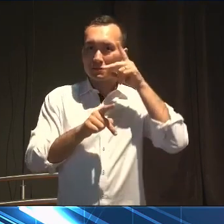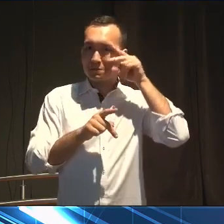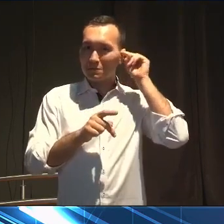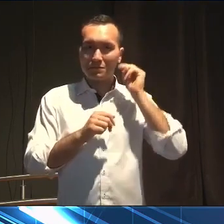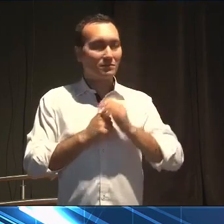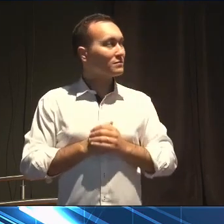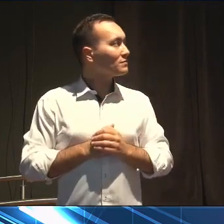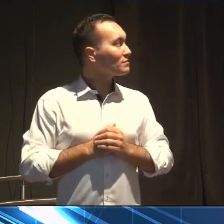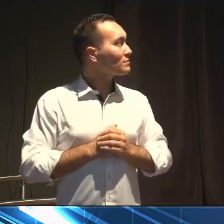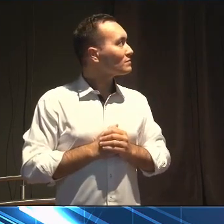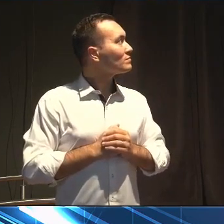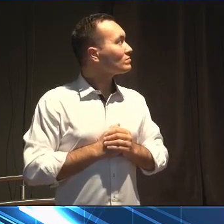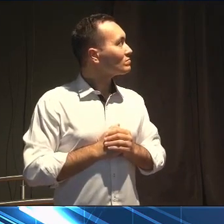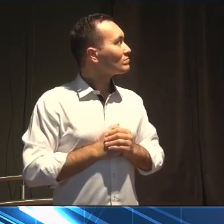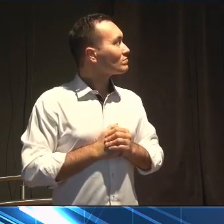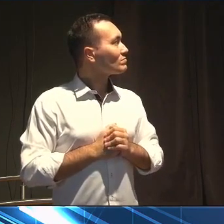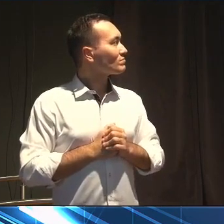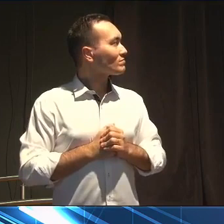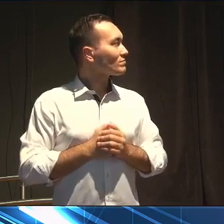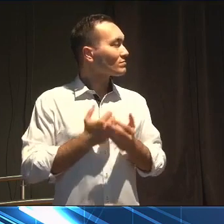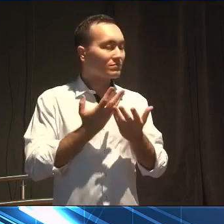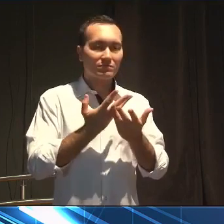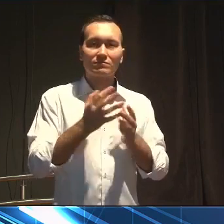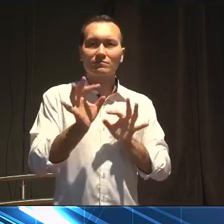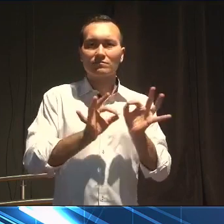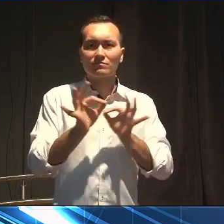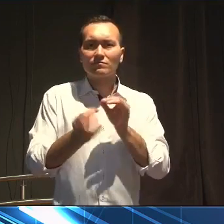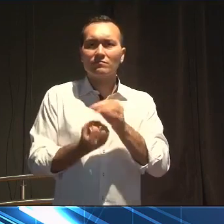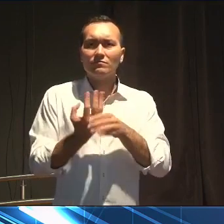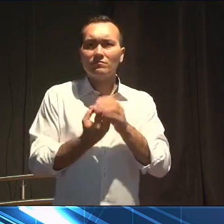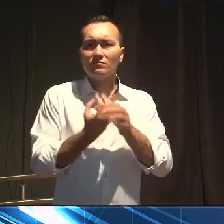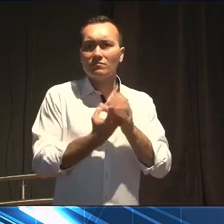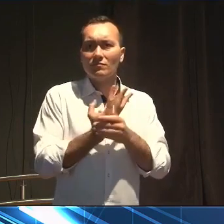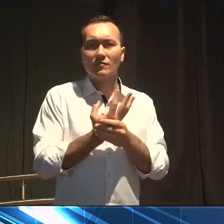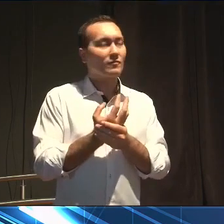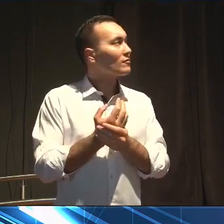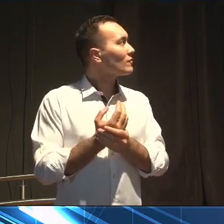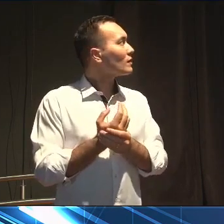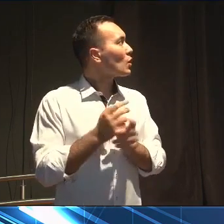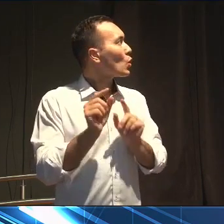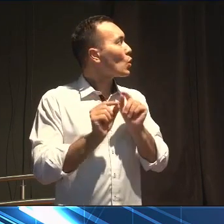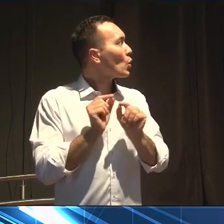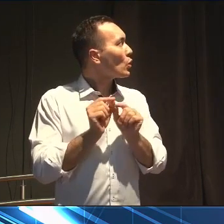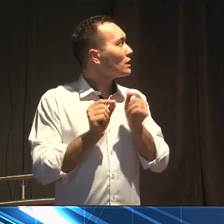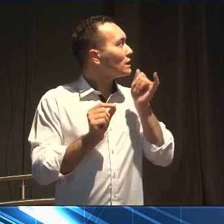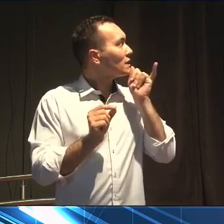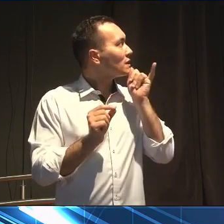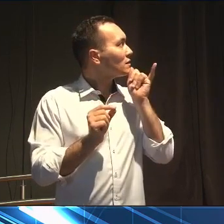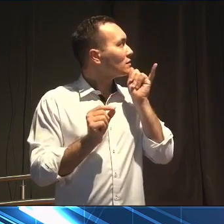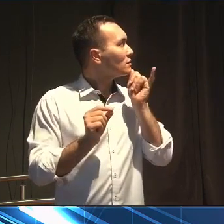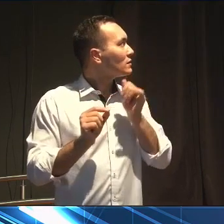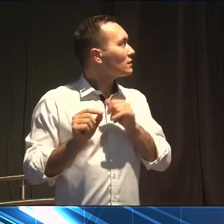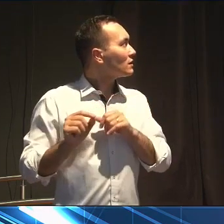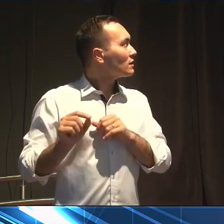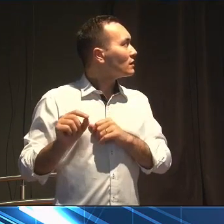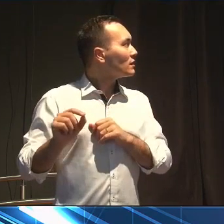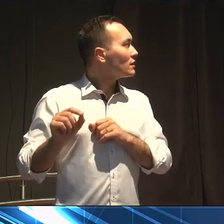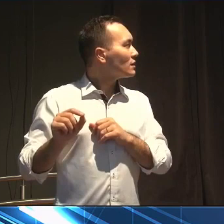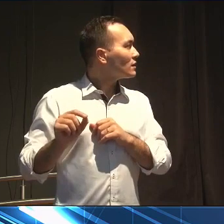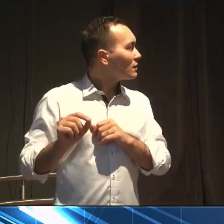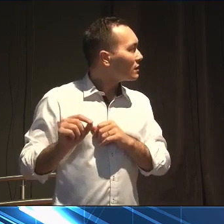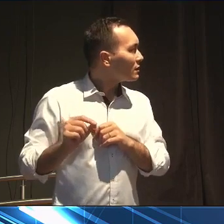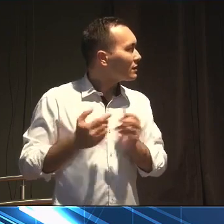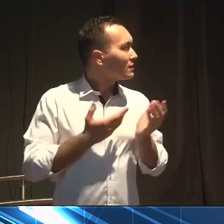NVIDIA criou há muitos anos para poder ajudar a indústria toda a entender o que era Deep Learning e começar a trabalhar com isso. Quem tiver